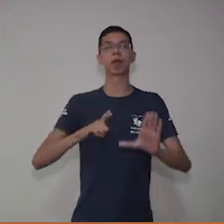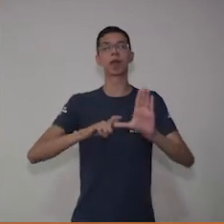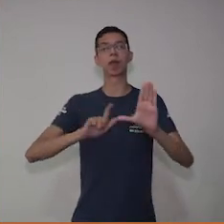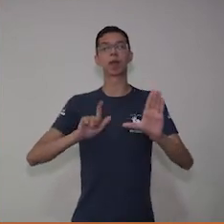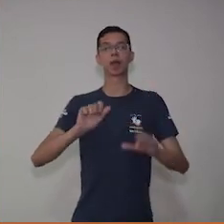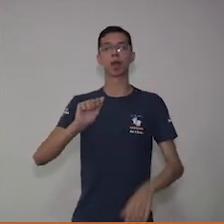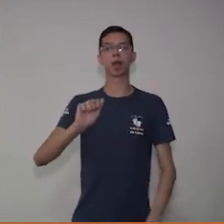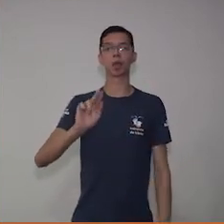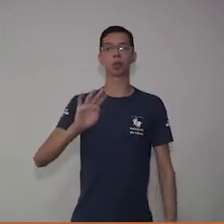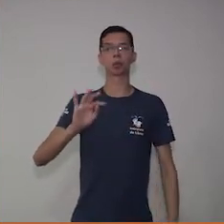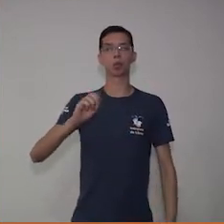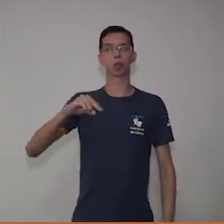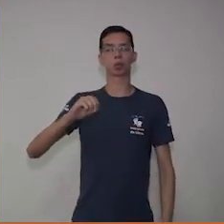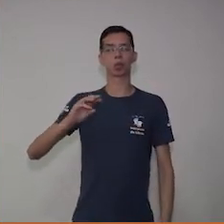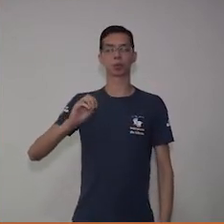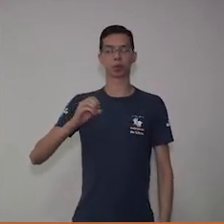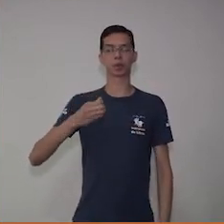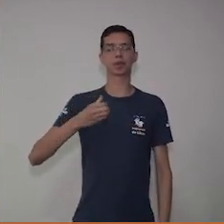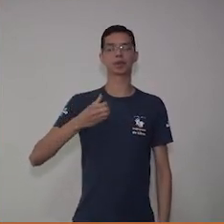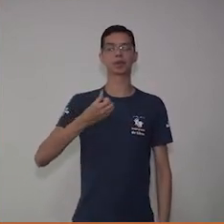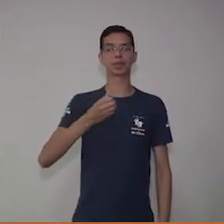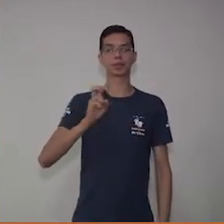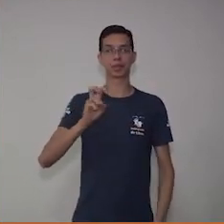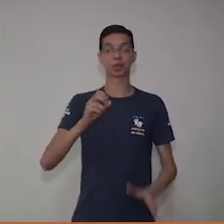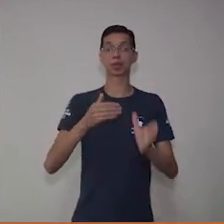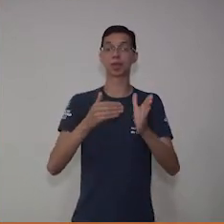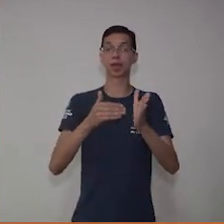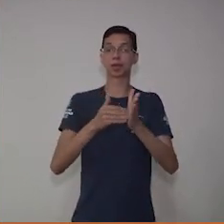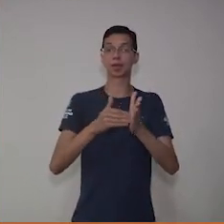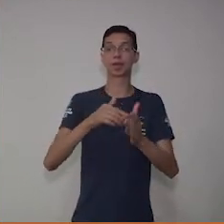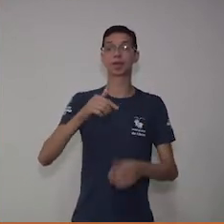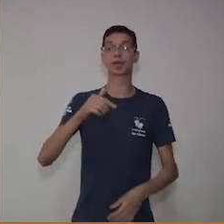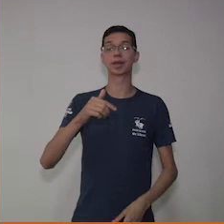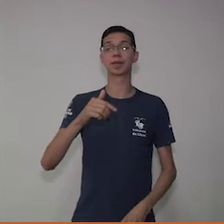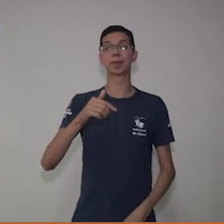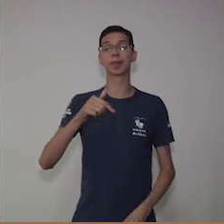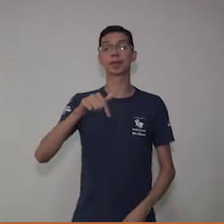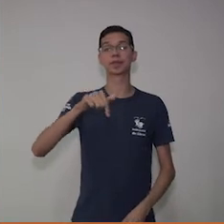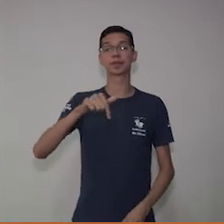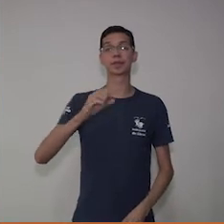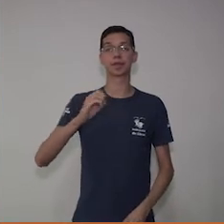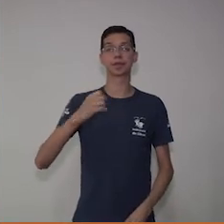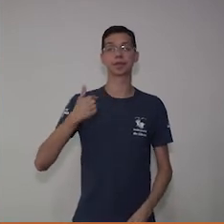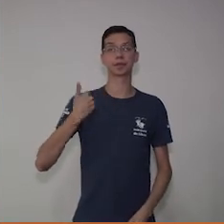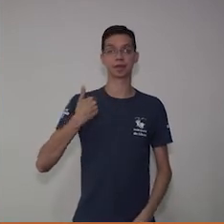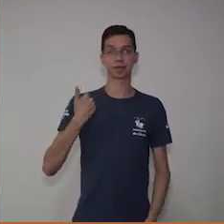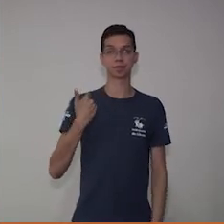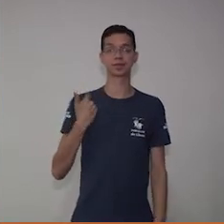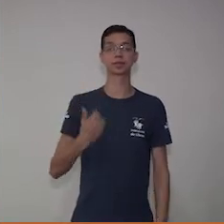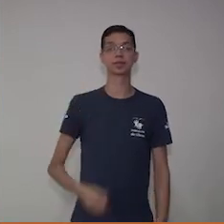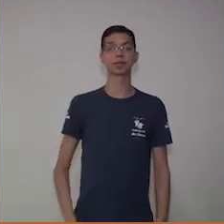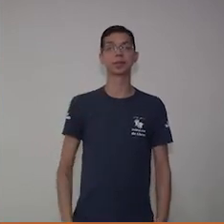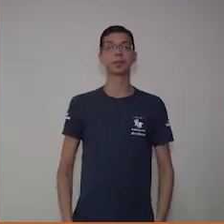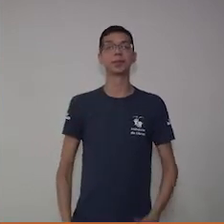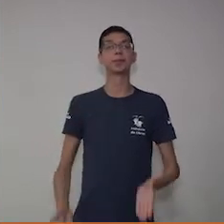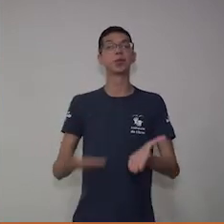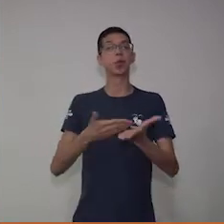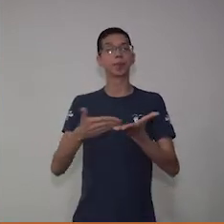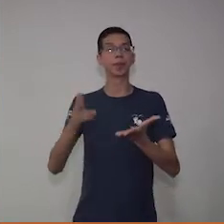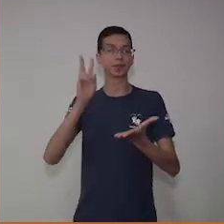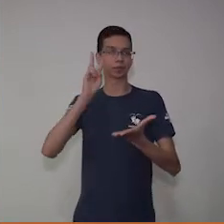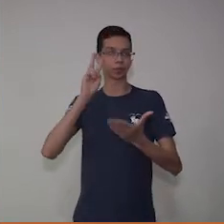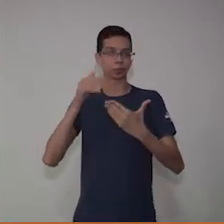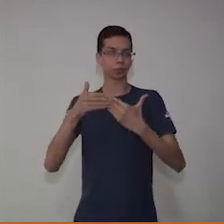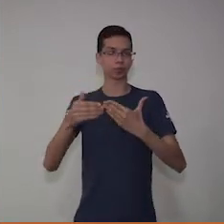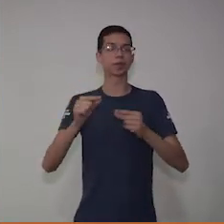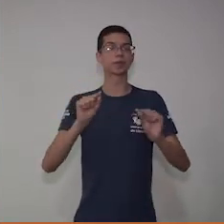55 e 60 anos, que nós vamos iniciar a vacinação na próxima segunda-feira, estão entre eles